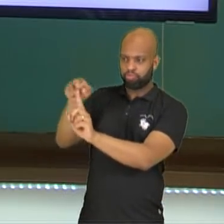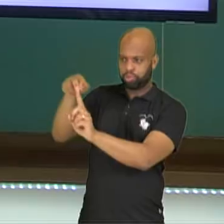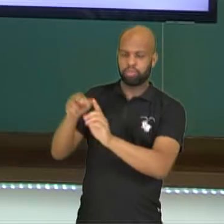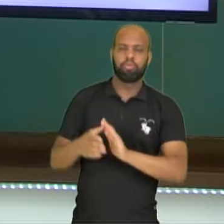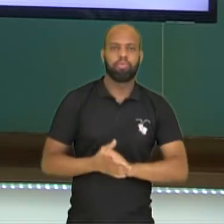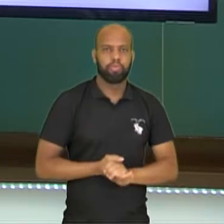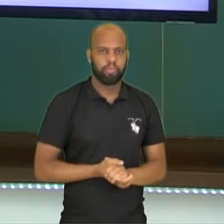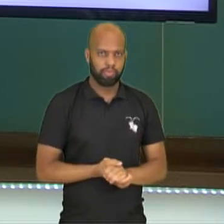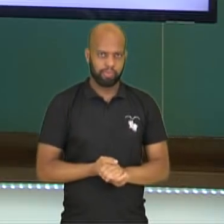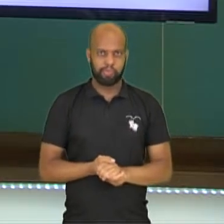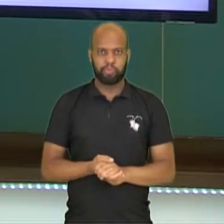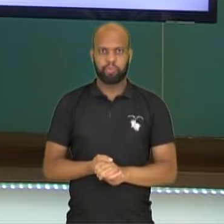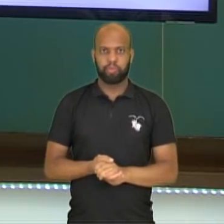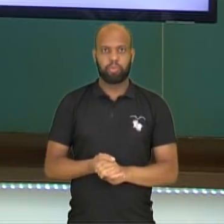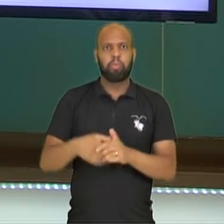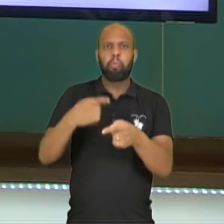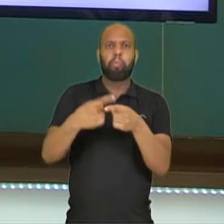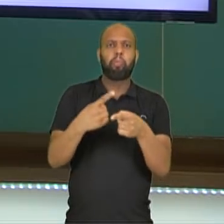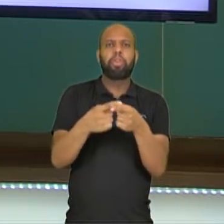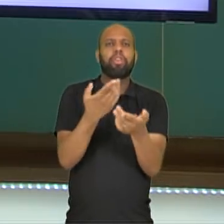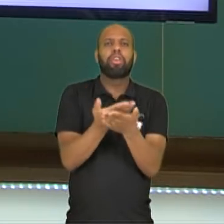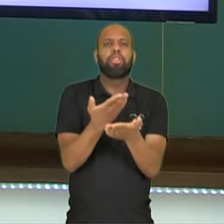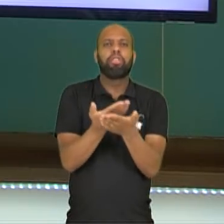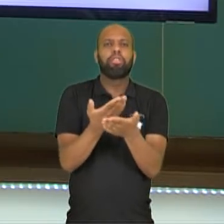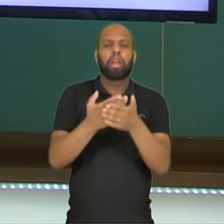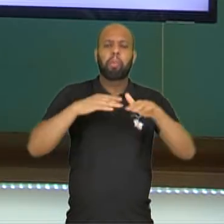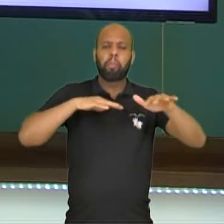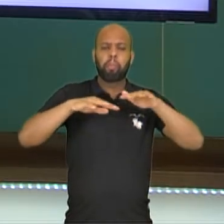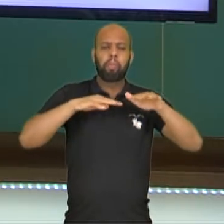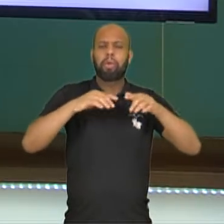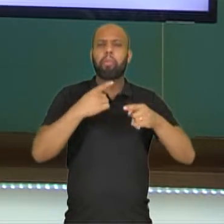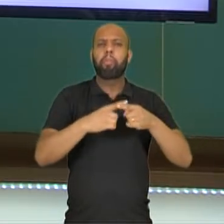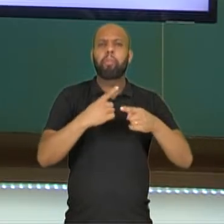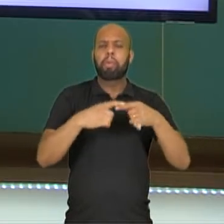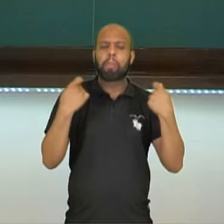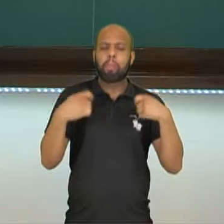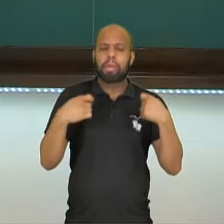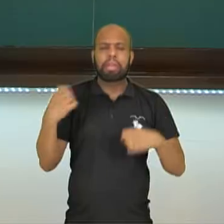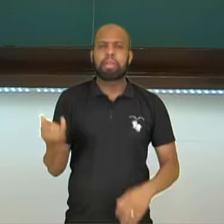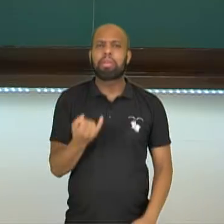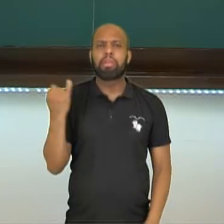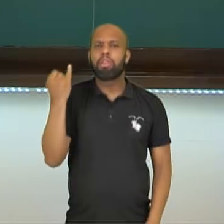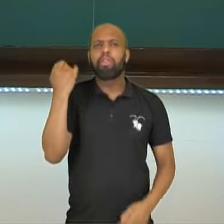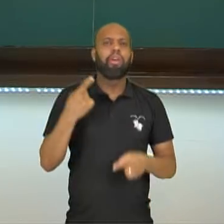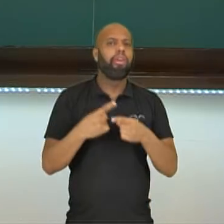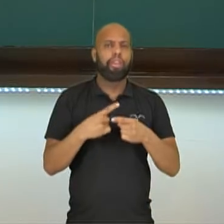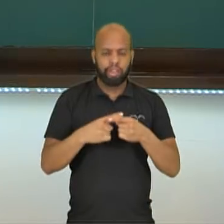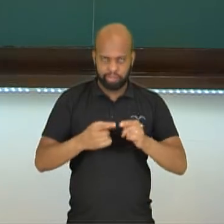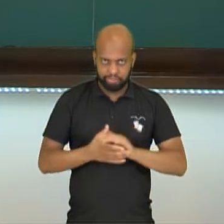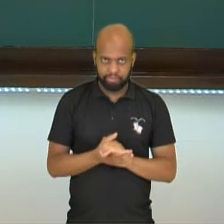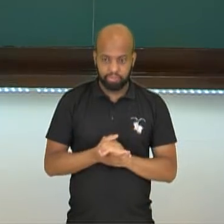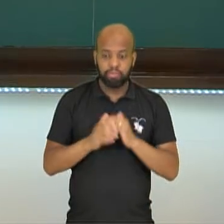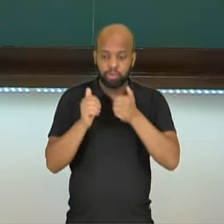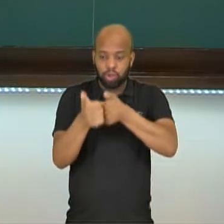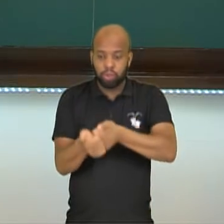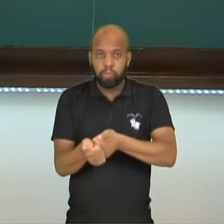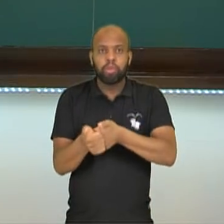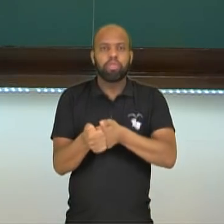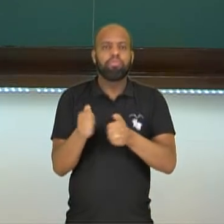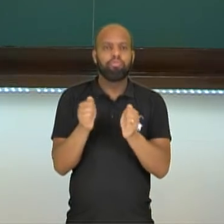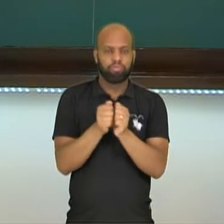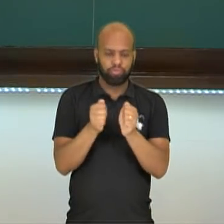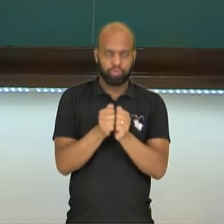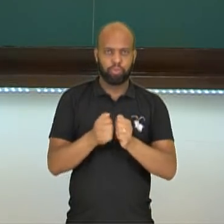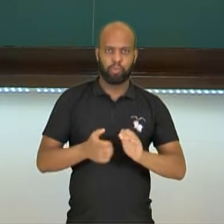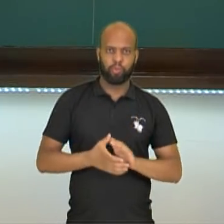lá, meus queridos. Por que estudar movimento afinal, né? Qual é a necessidade disto? Então, acompanhem esse momento